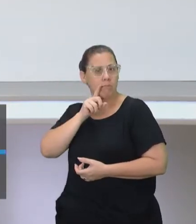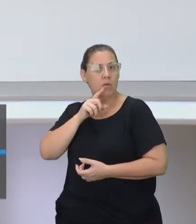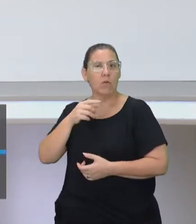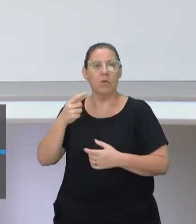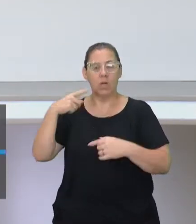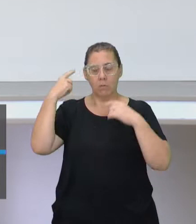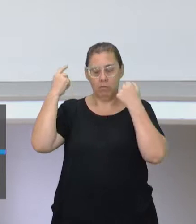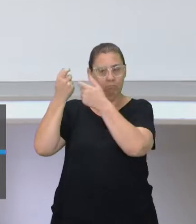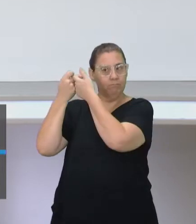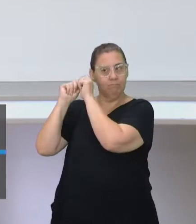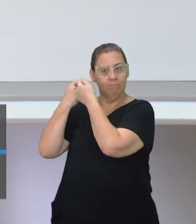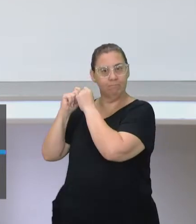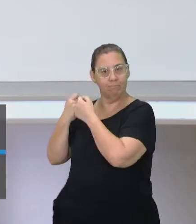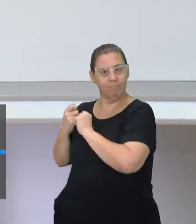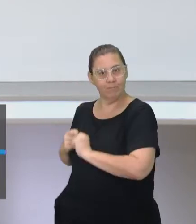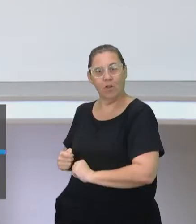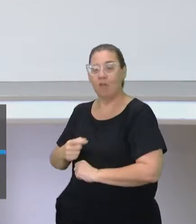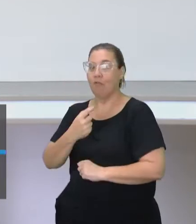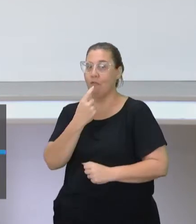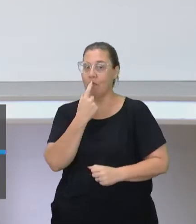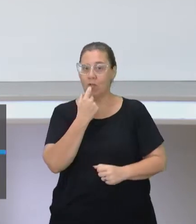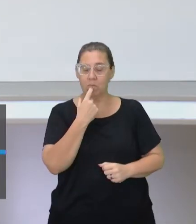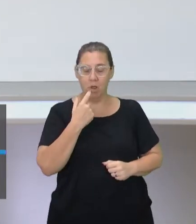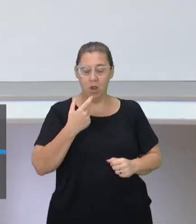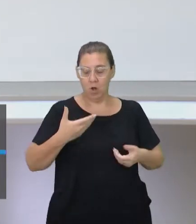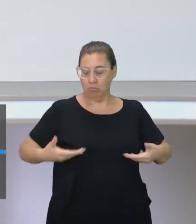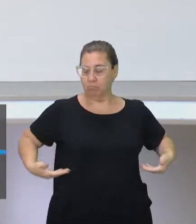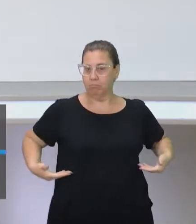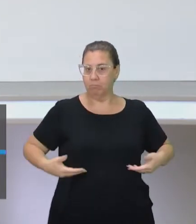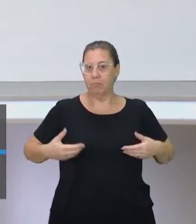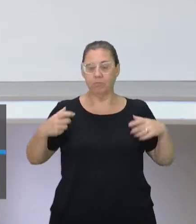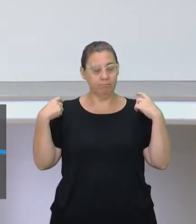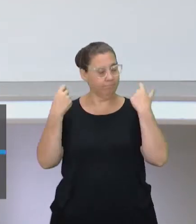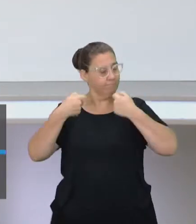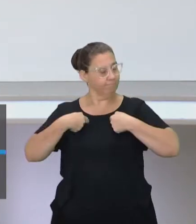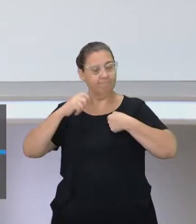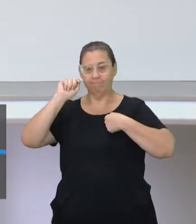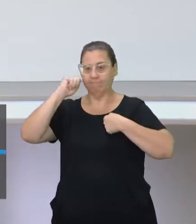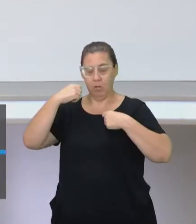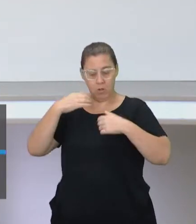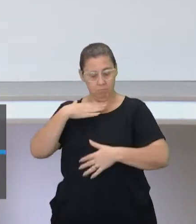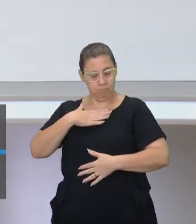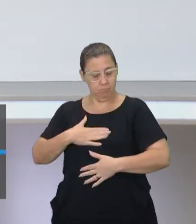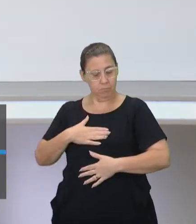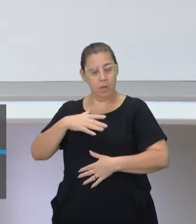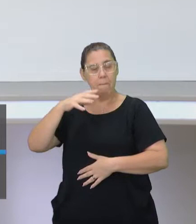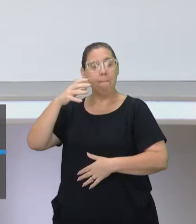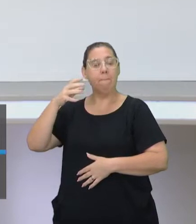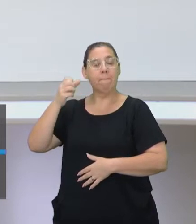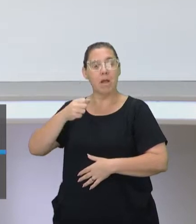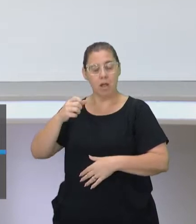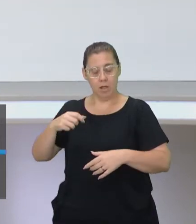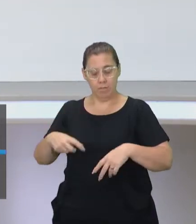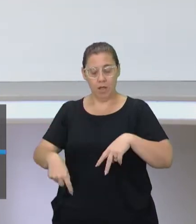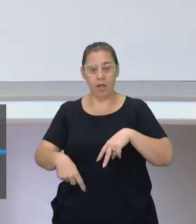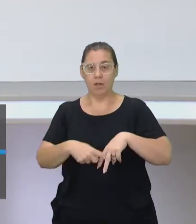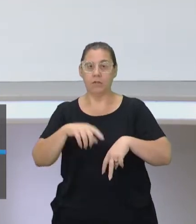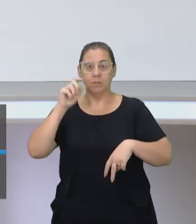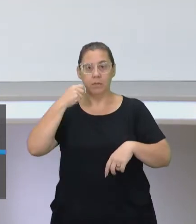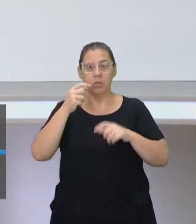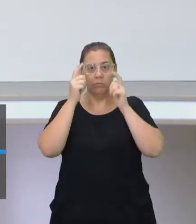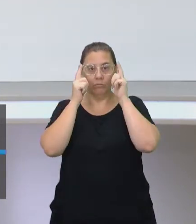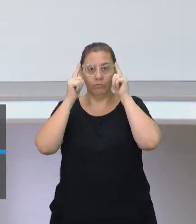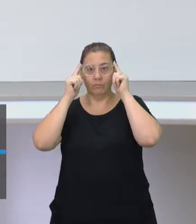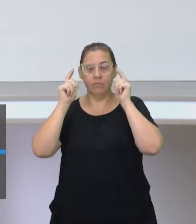com o cabelo trançado vermelho, assim na altura da cintura, estou usando um casaquinho preto, uma blusa branca e uma calça preta. E eu uso